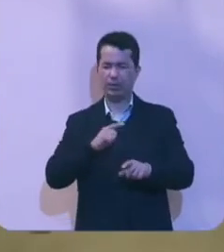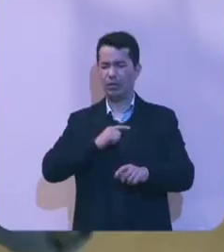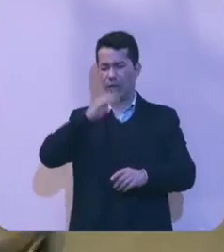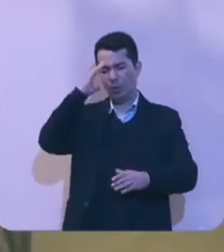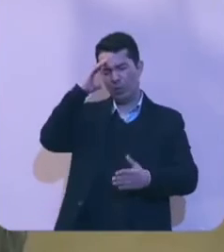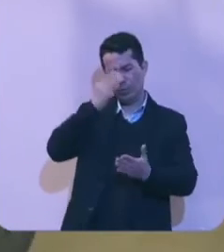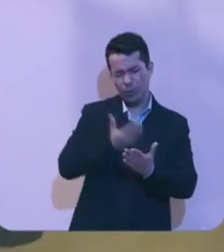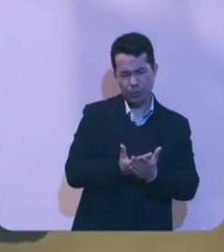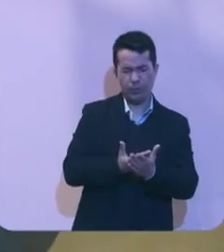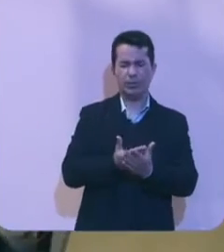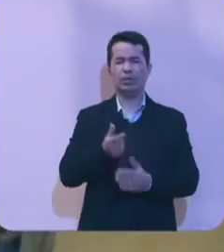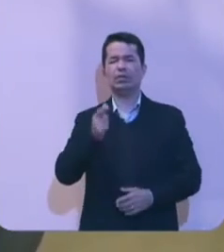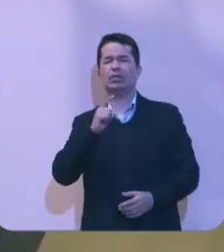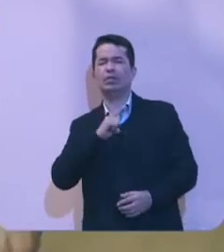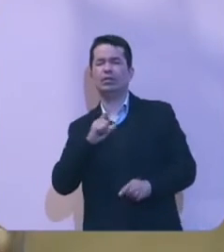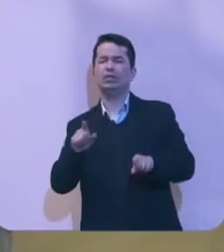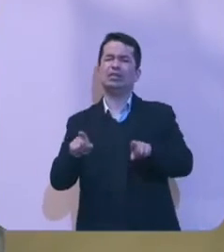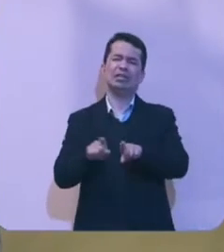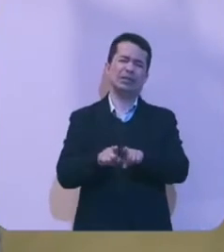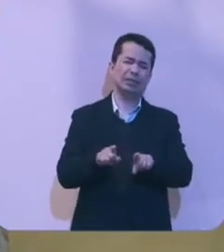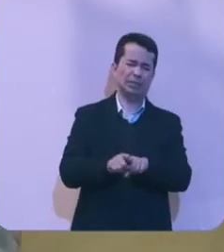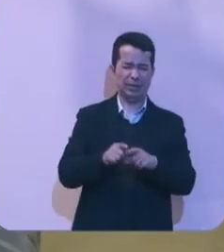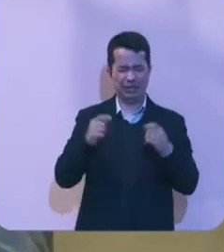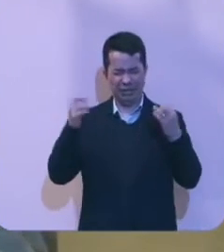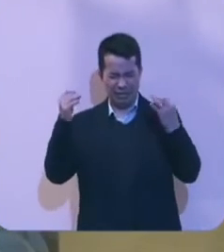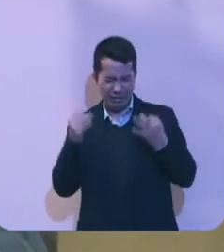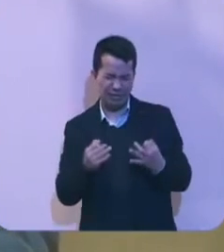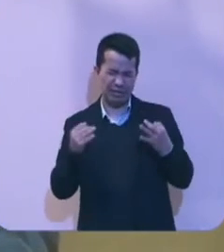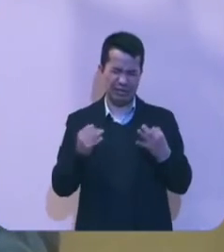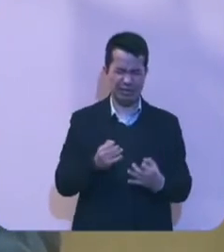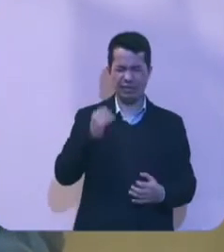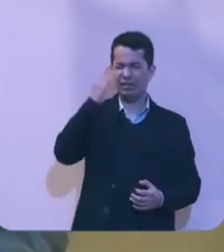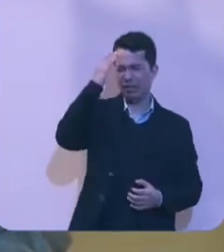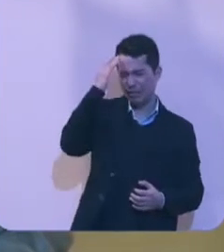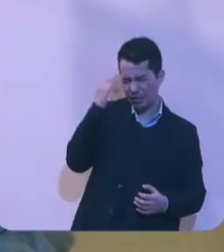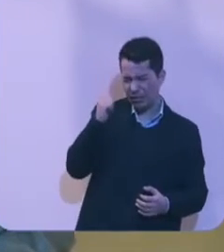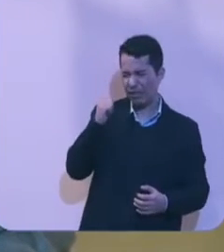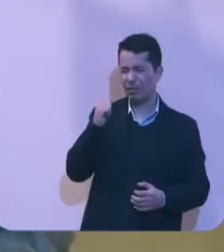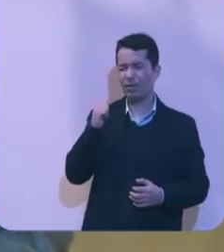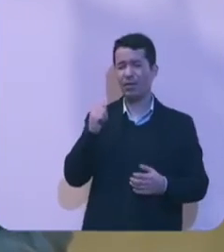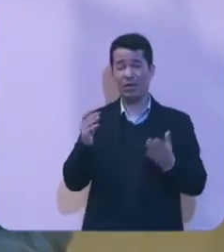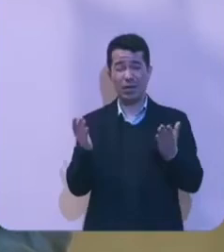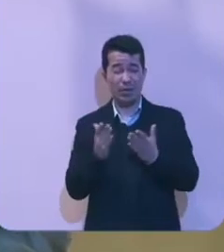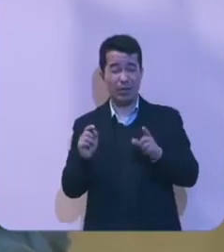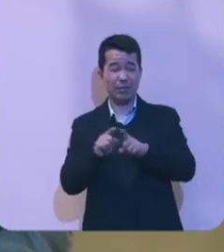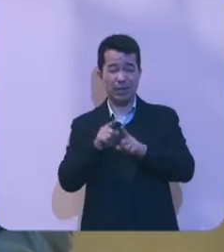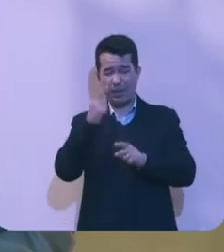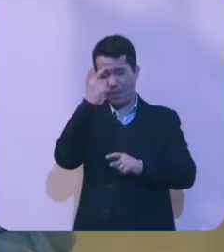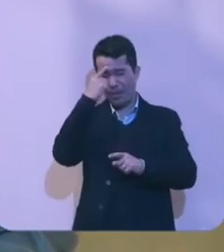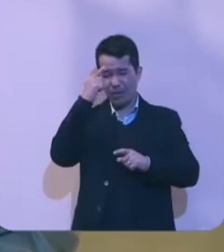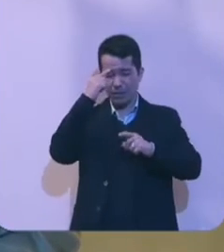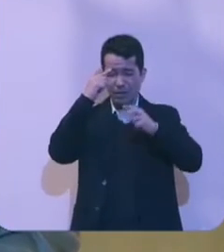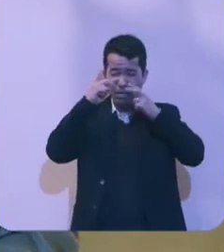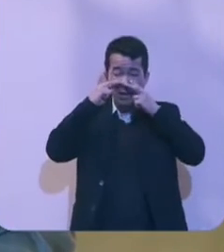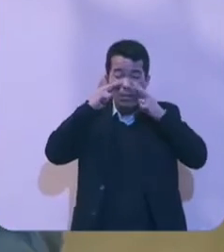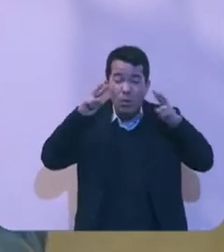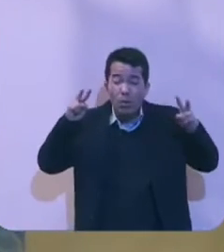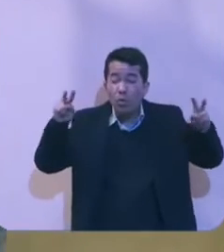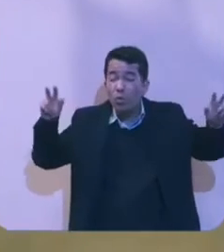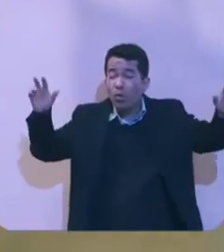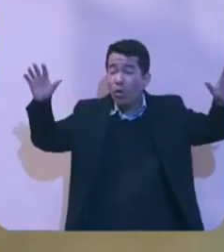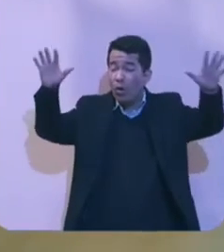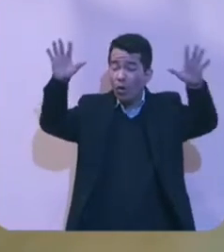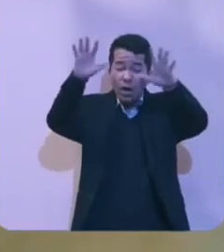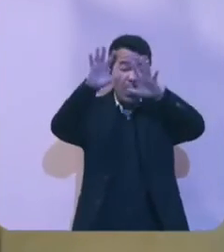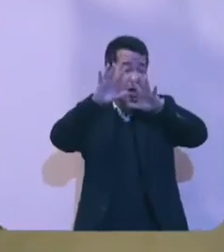em adoração, em louvor, em reconhecimento. Abre os olhos espirituais deles agora para enxergarem,